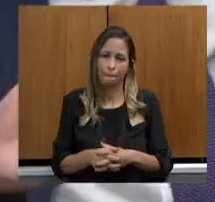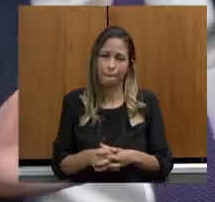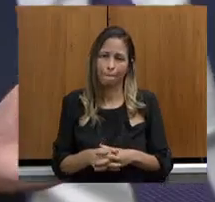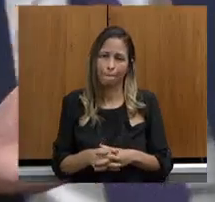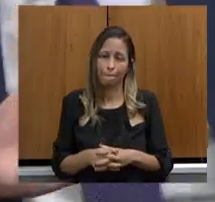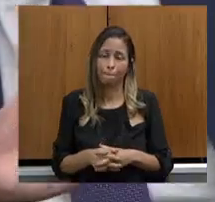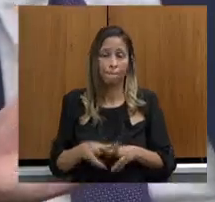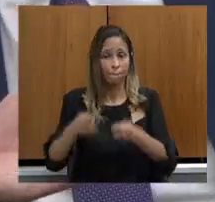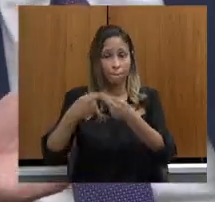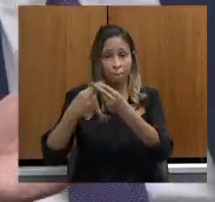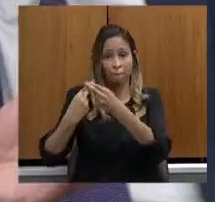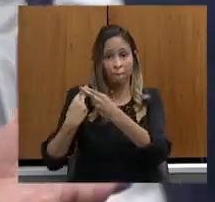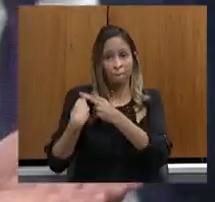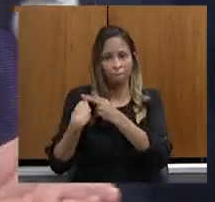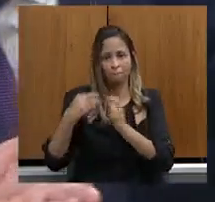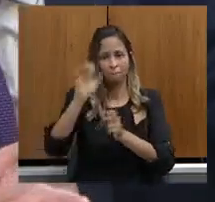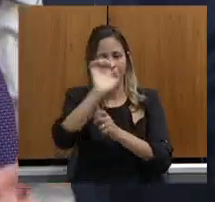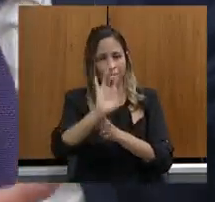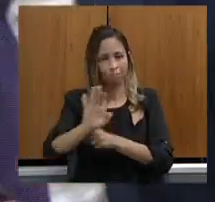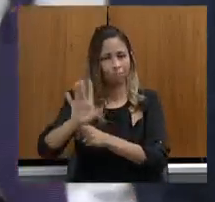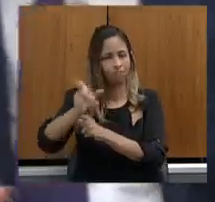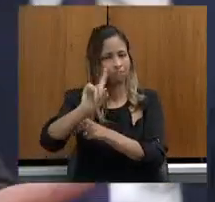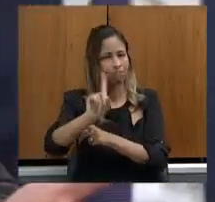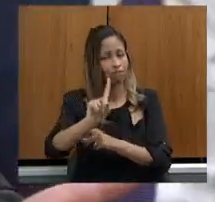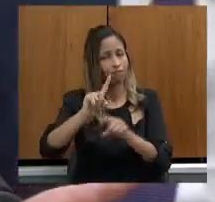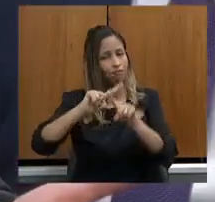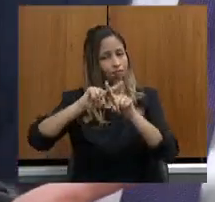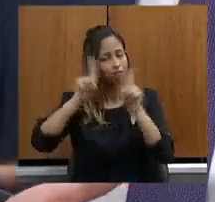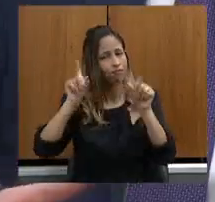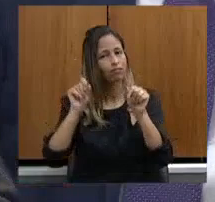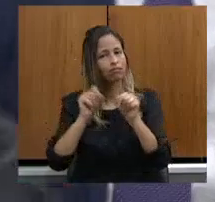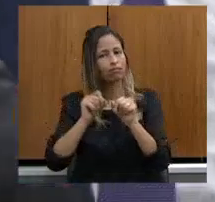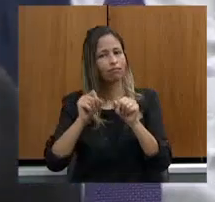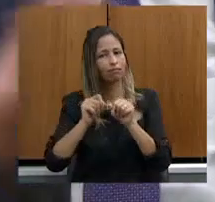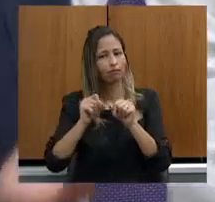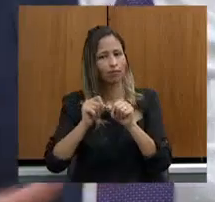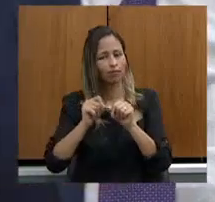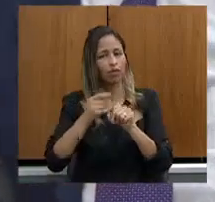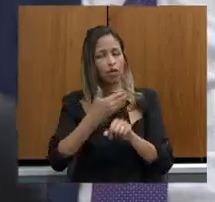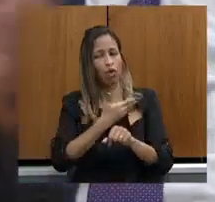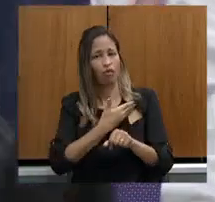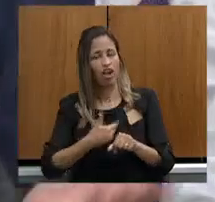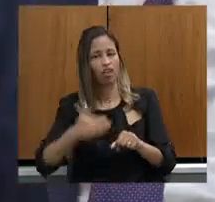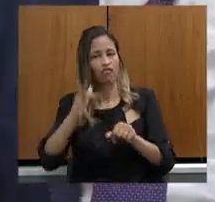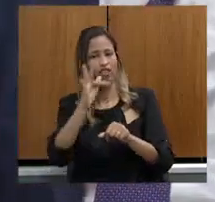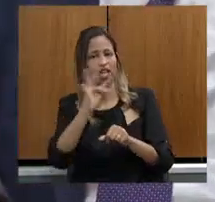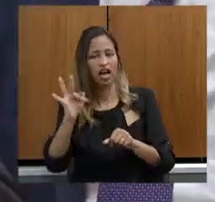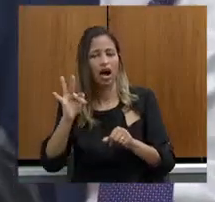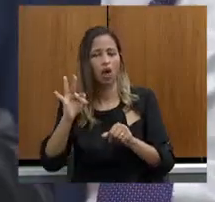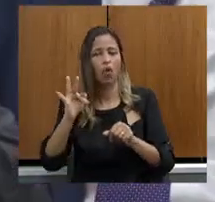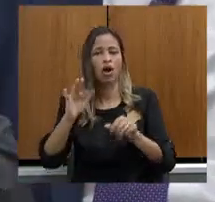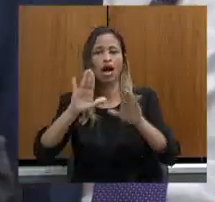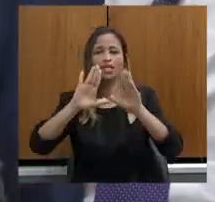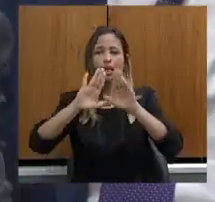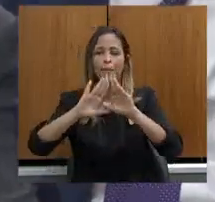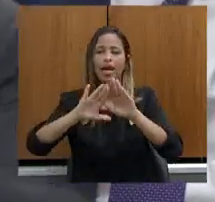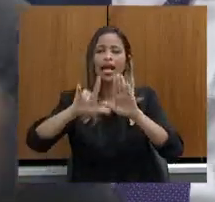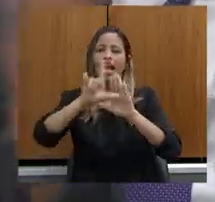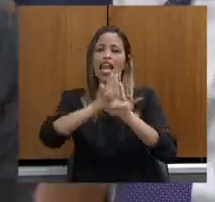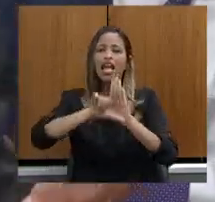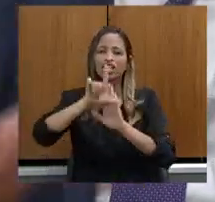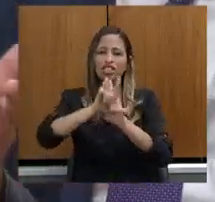você não é responsabilidade do Estado eu acho que não mas alguém tem que fazer alguma coisa governo federal Assembleia Legislativa é